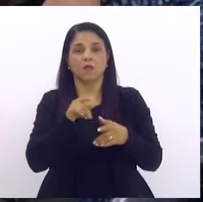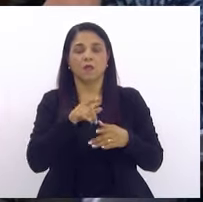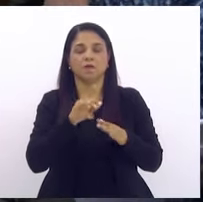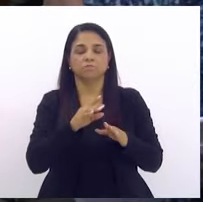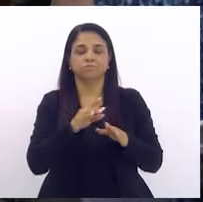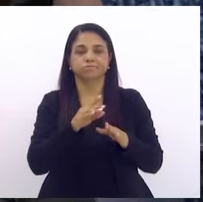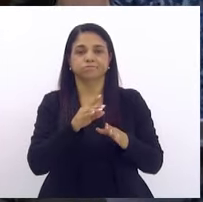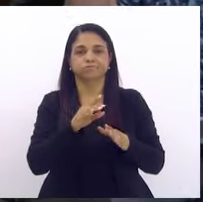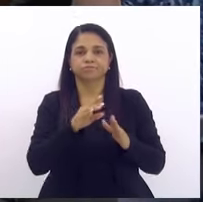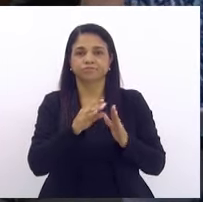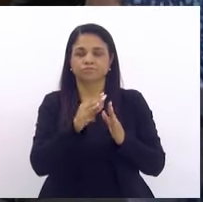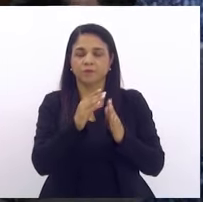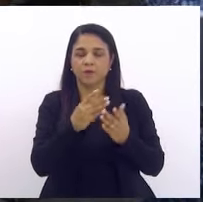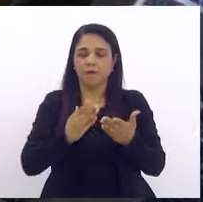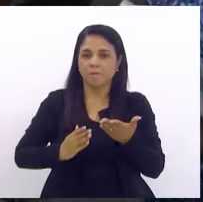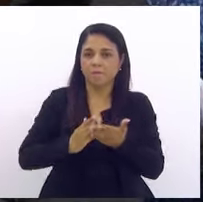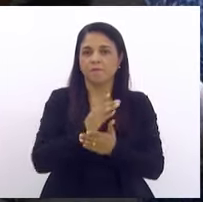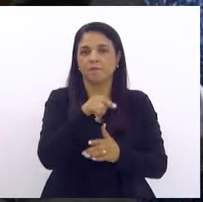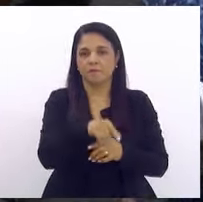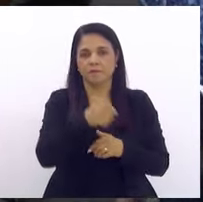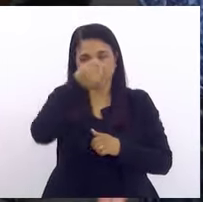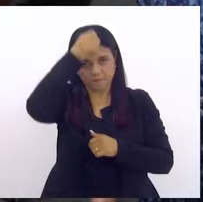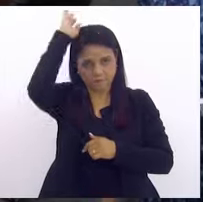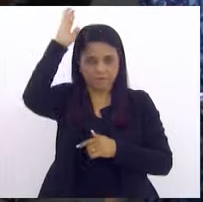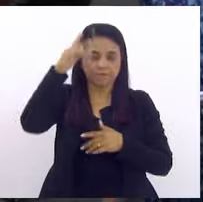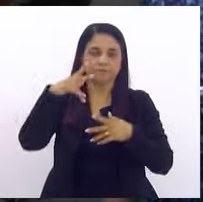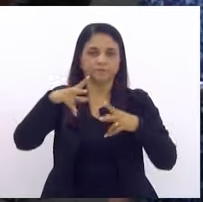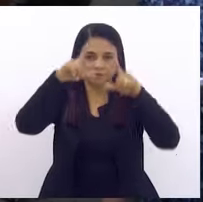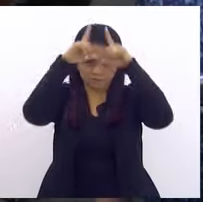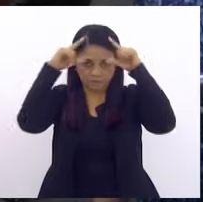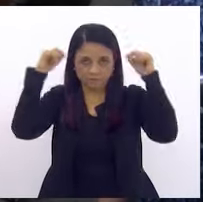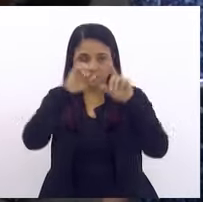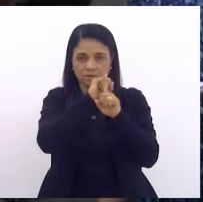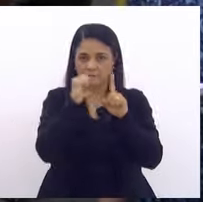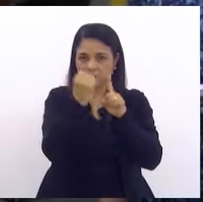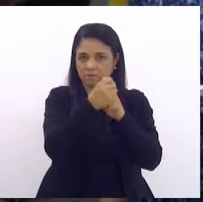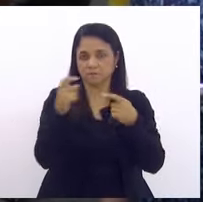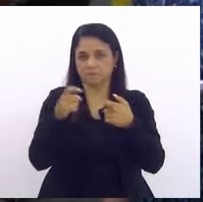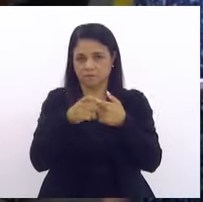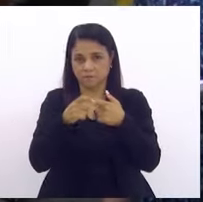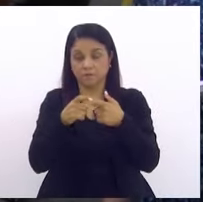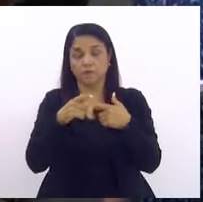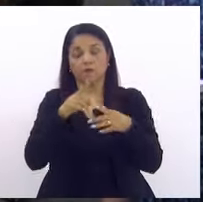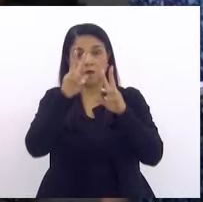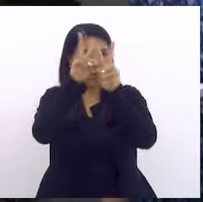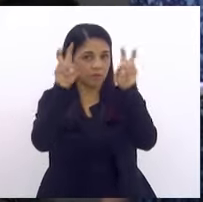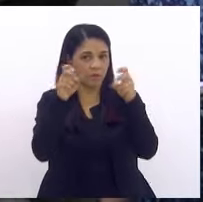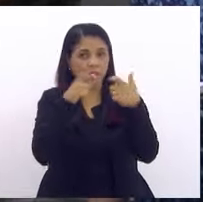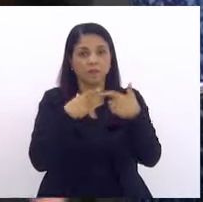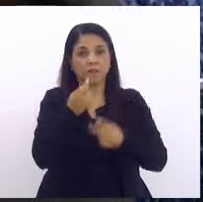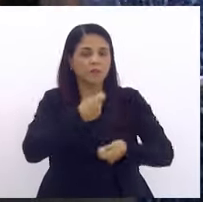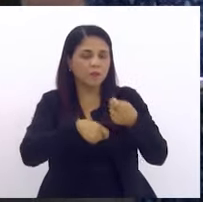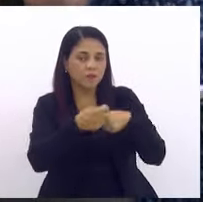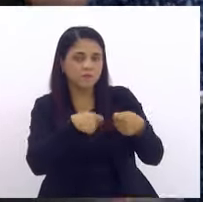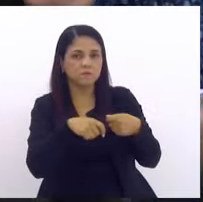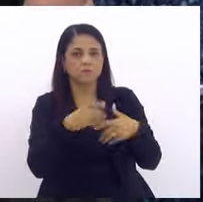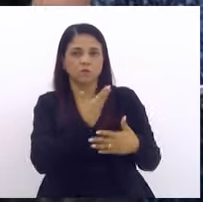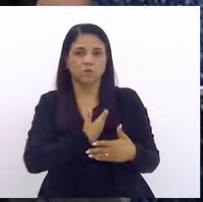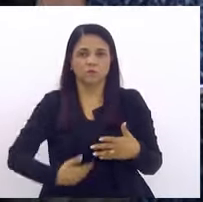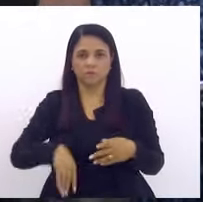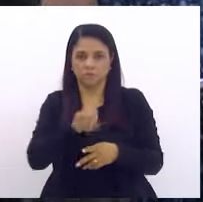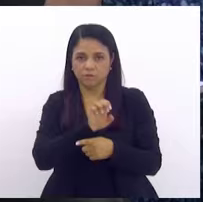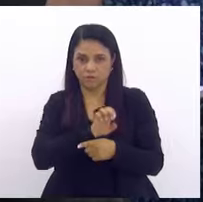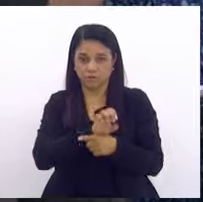dos bombeiros, assistentes sociais, enfermeiros e médicos. É um tema que vem em negociação com o governo do Estado. A